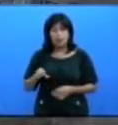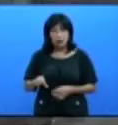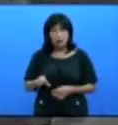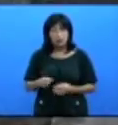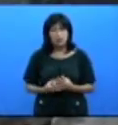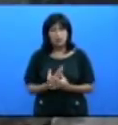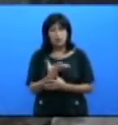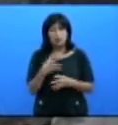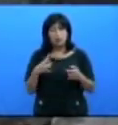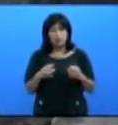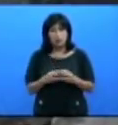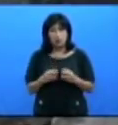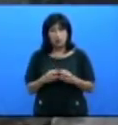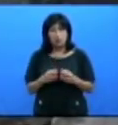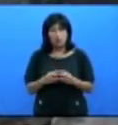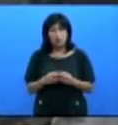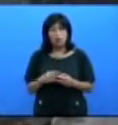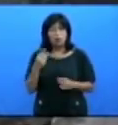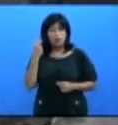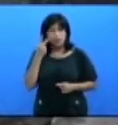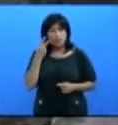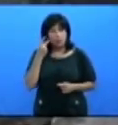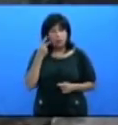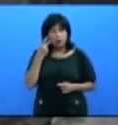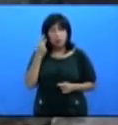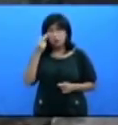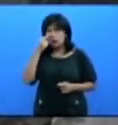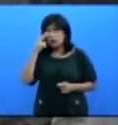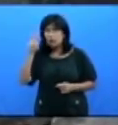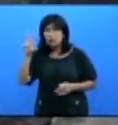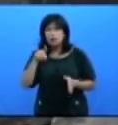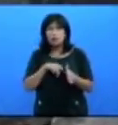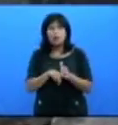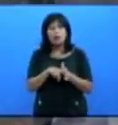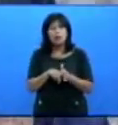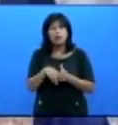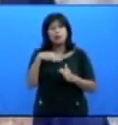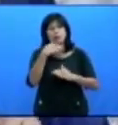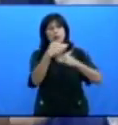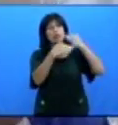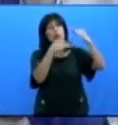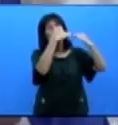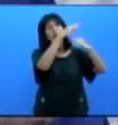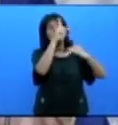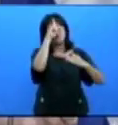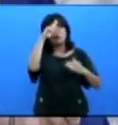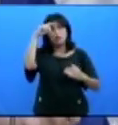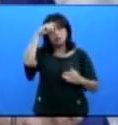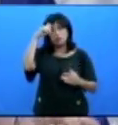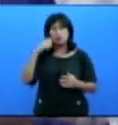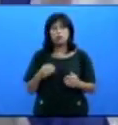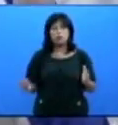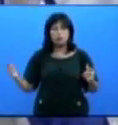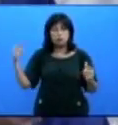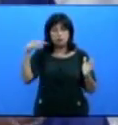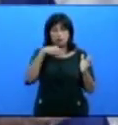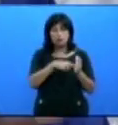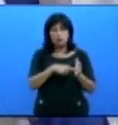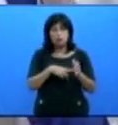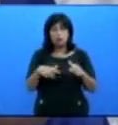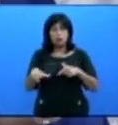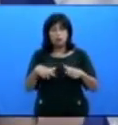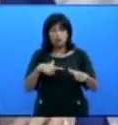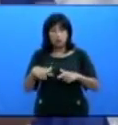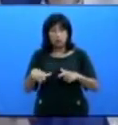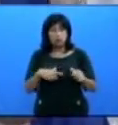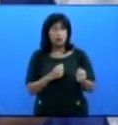esta comissão formada pelos vereadores que a gente já aqui nominou. Essa comissão tinha o objetivo de trabalhar,